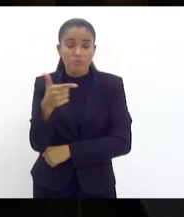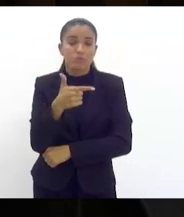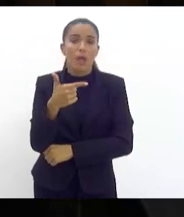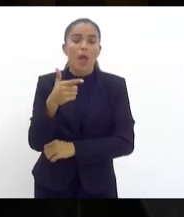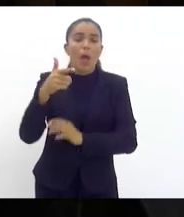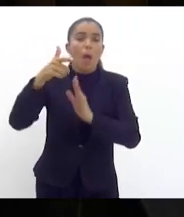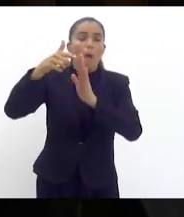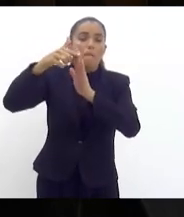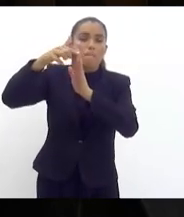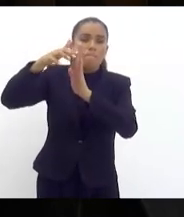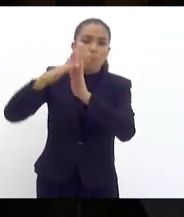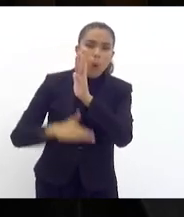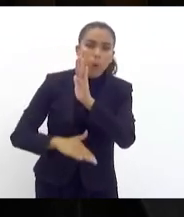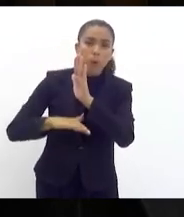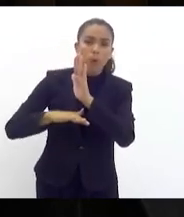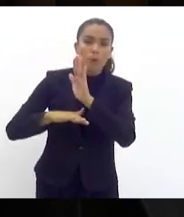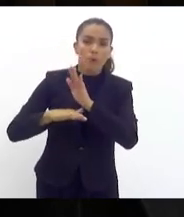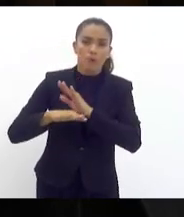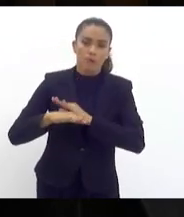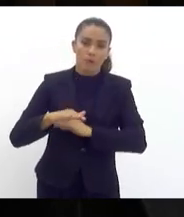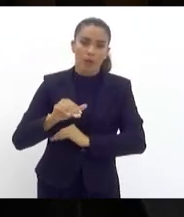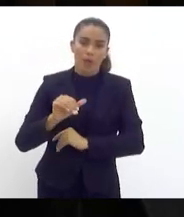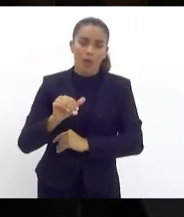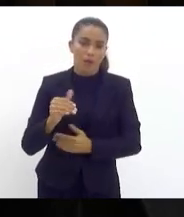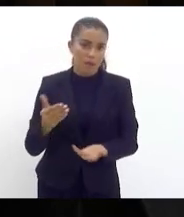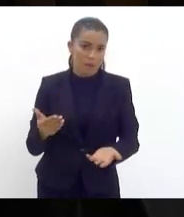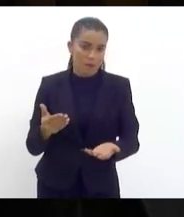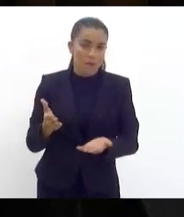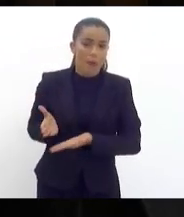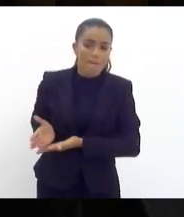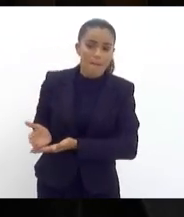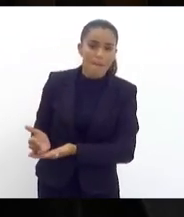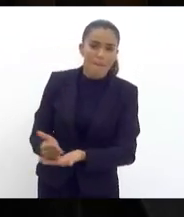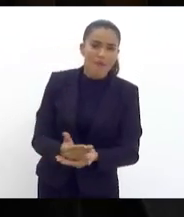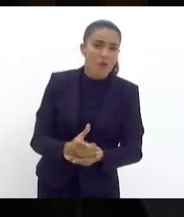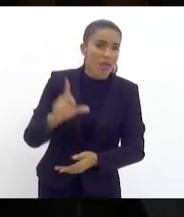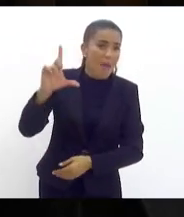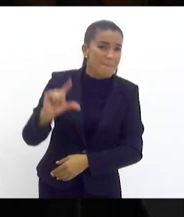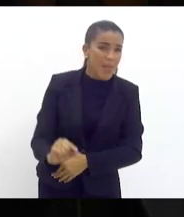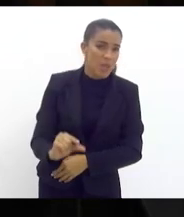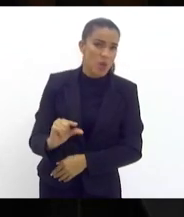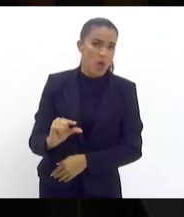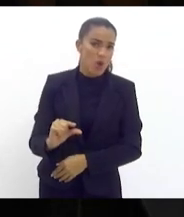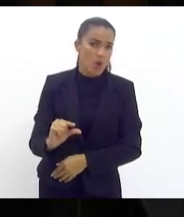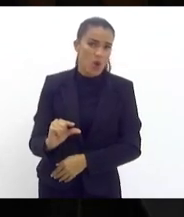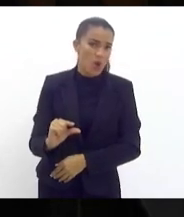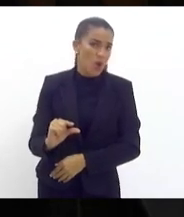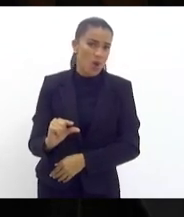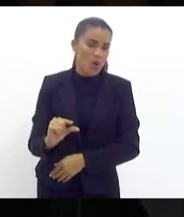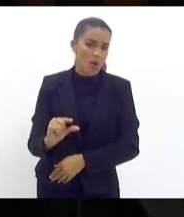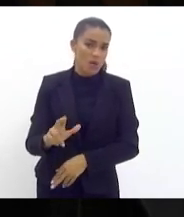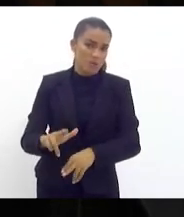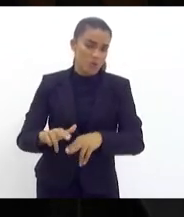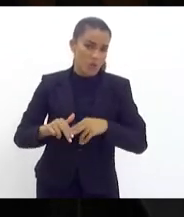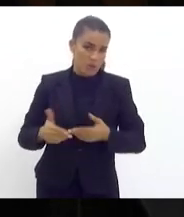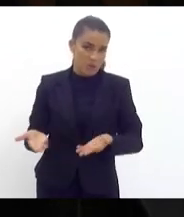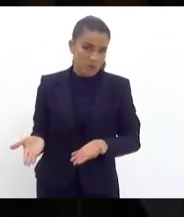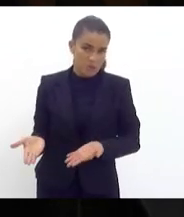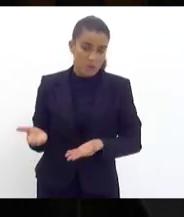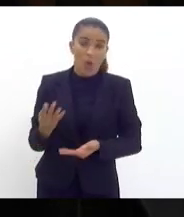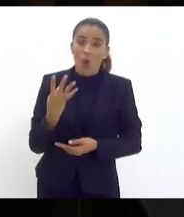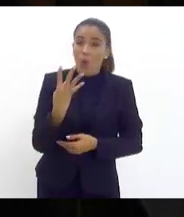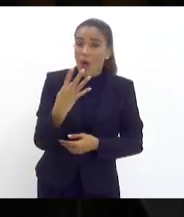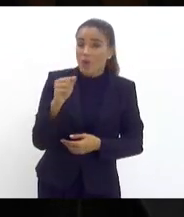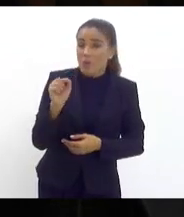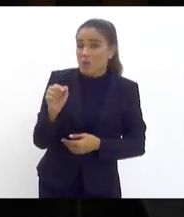alíquota, e só o ano passado a arrecadação do ICMS foi a menor do previsto, por causa dessa redução, de